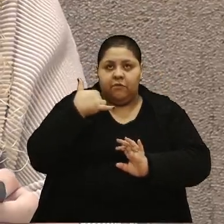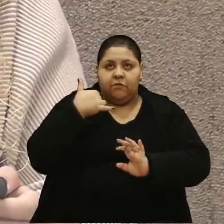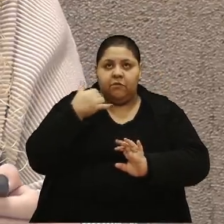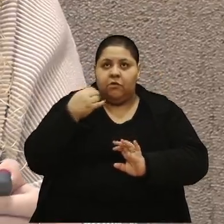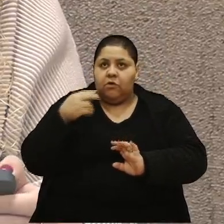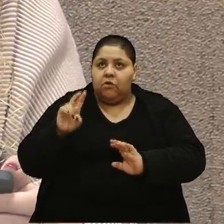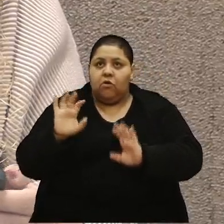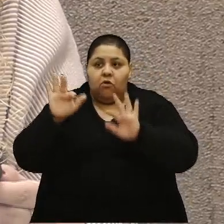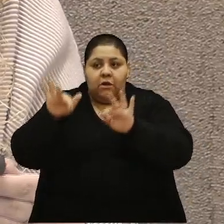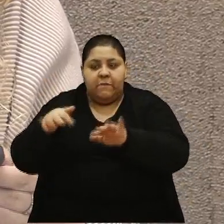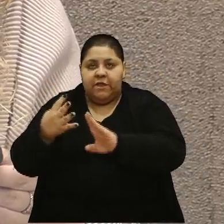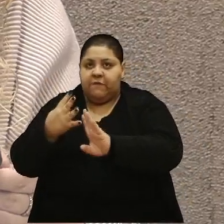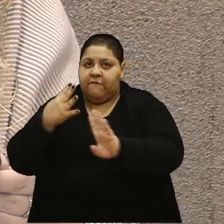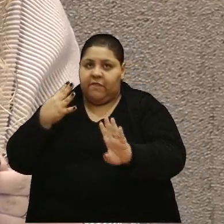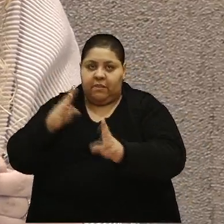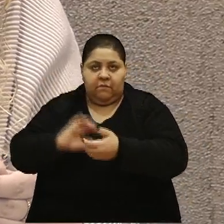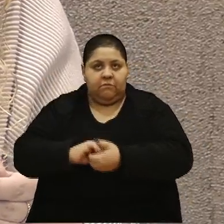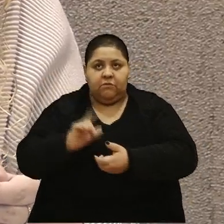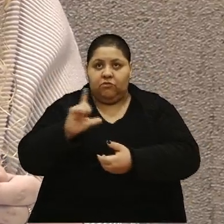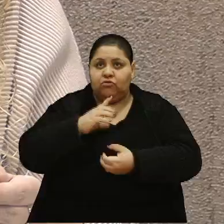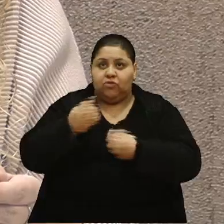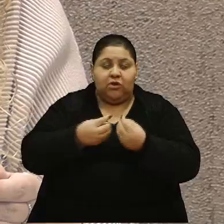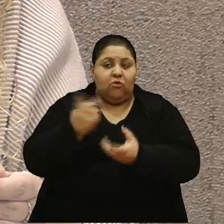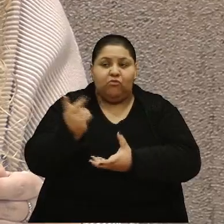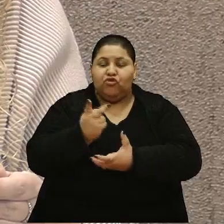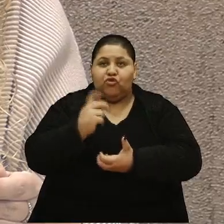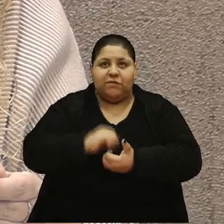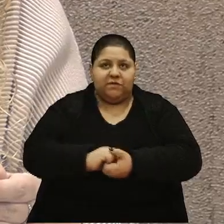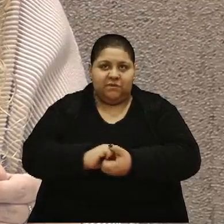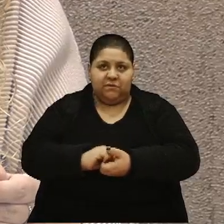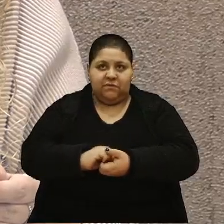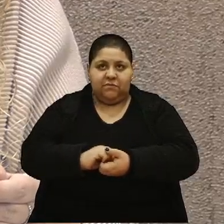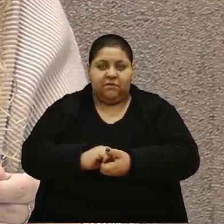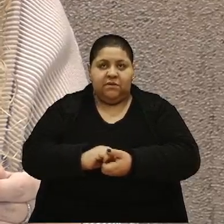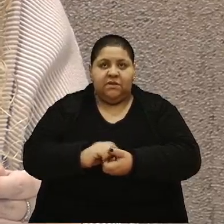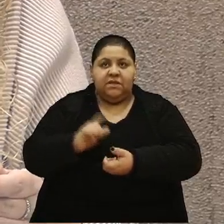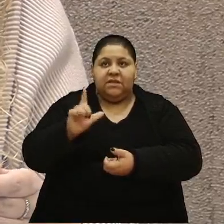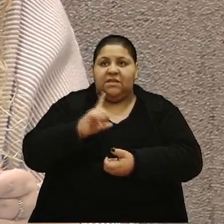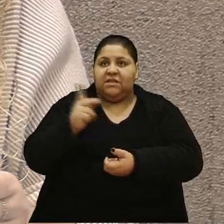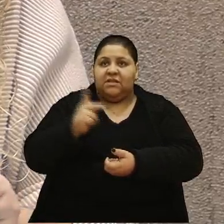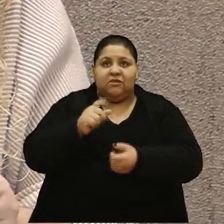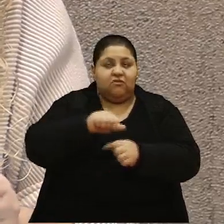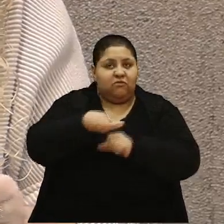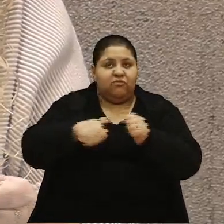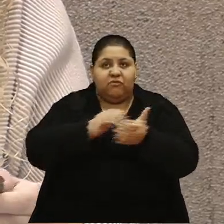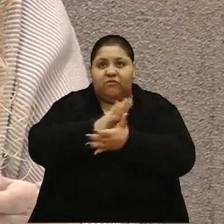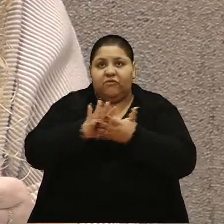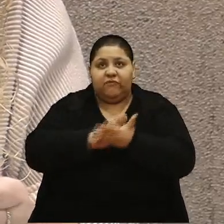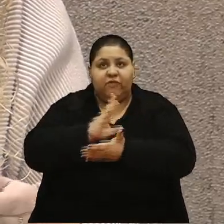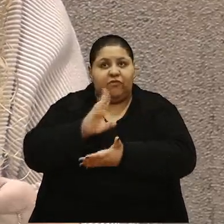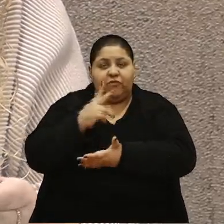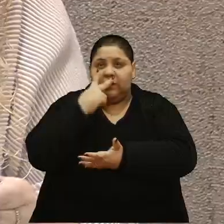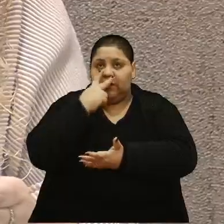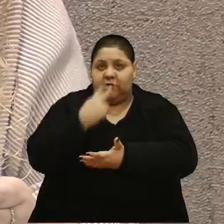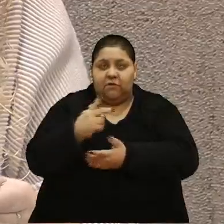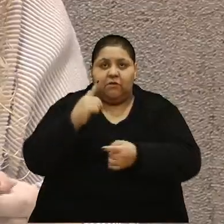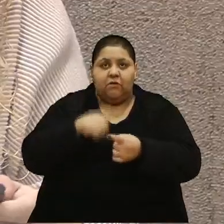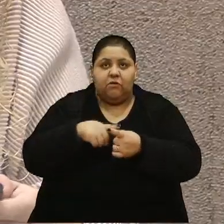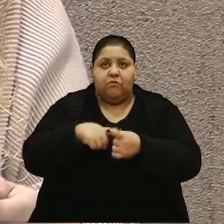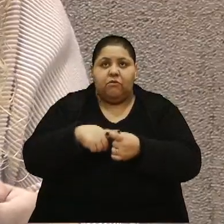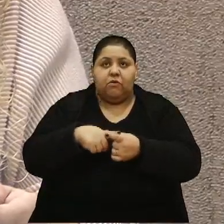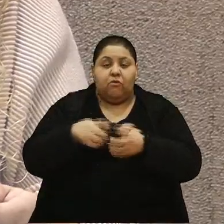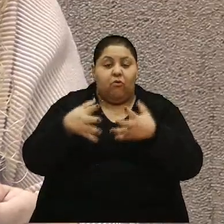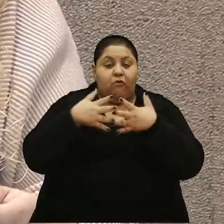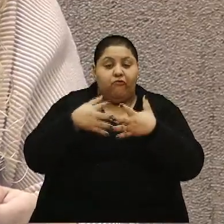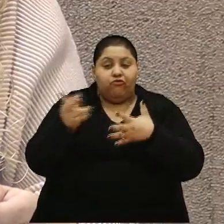tu elimina a fila. Não tem como ter os 2. Tendo os 2, não vai mudar nada, vai continuar do jeito que está, porque um atrapalha o